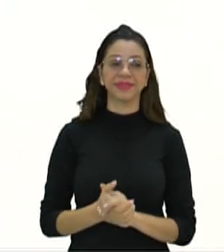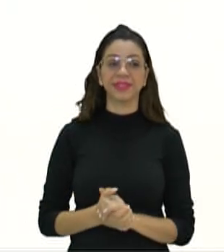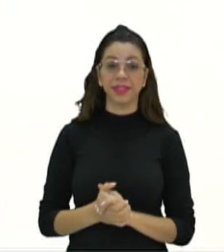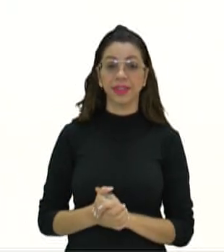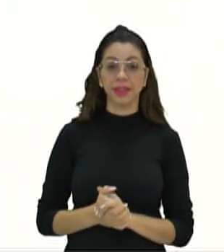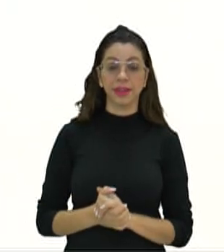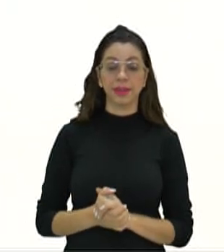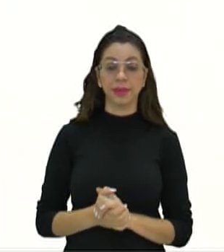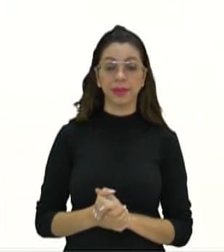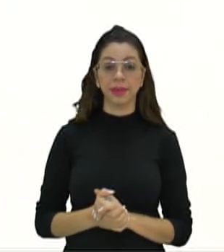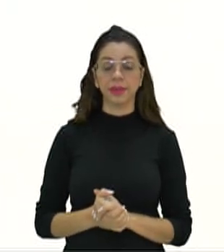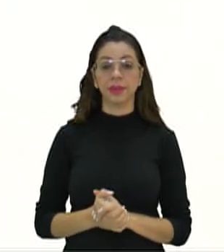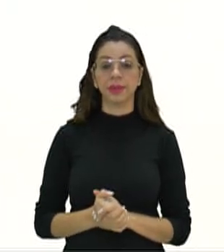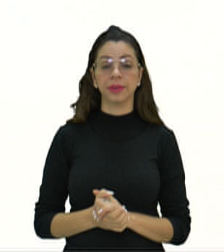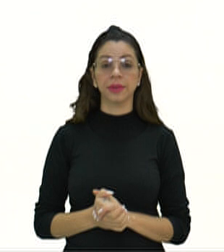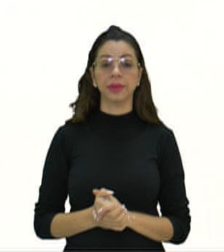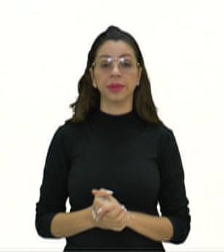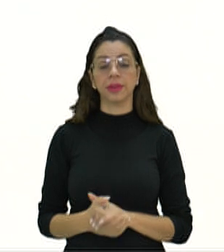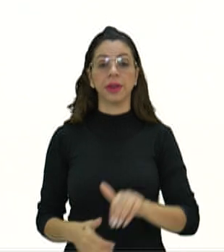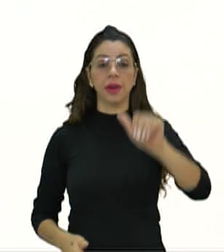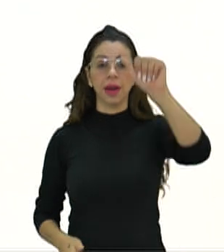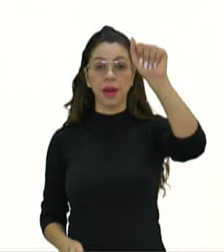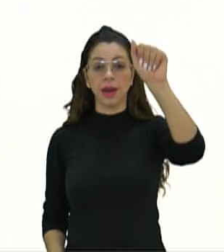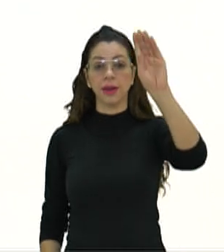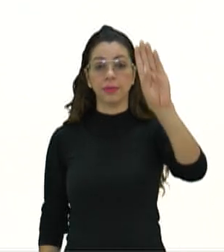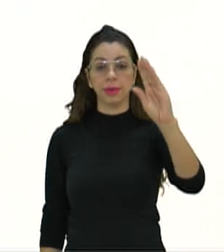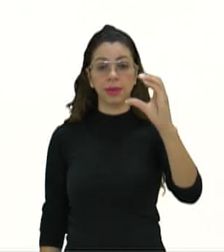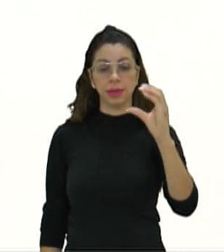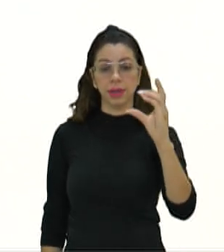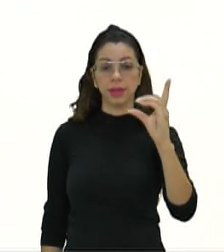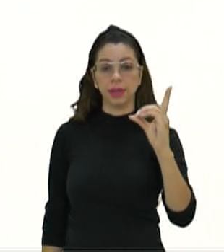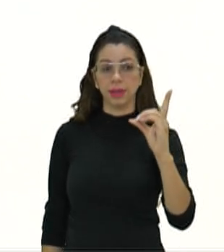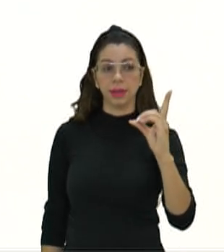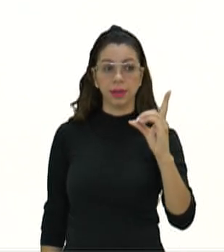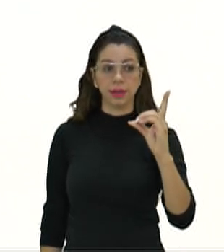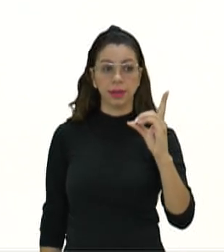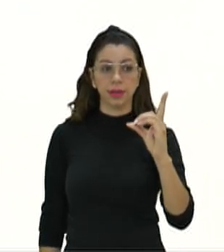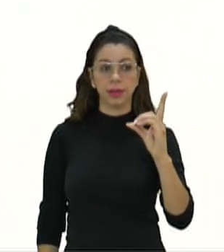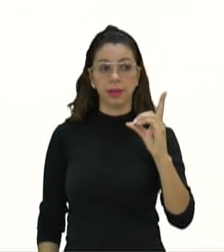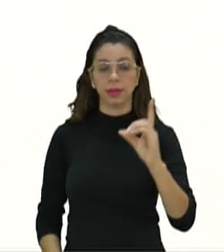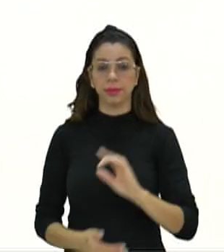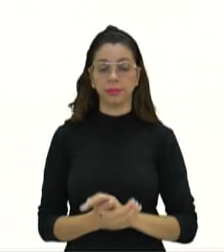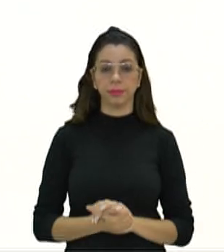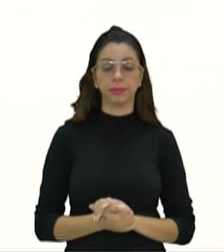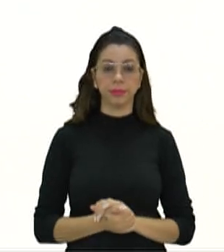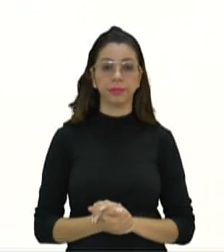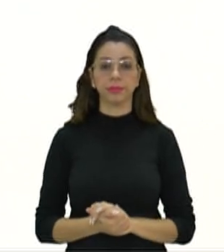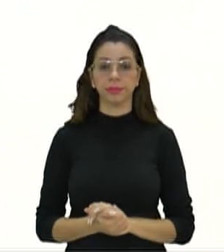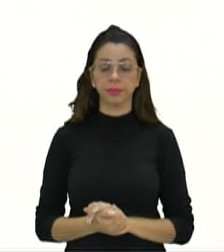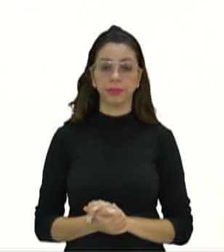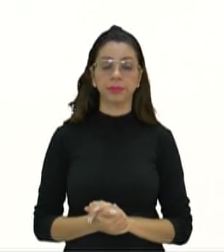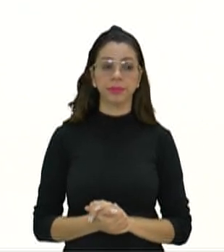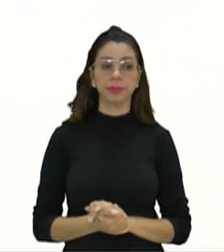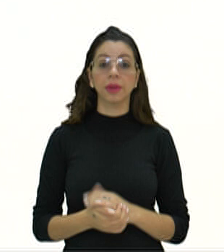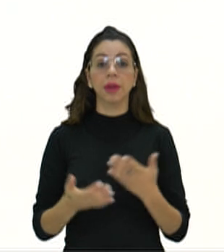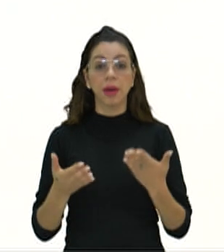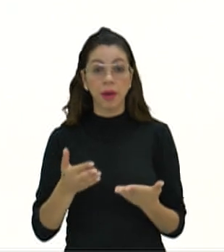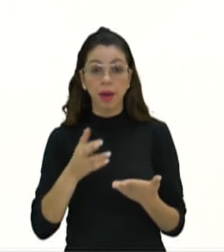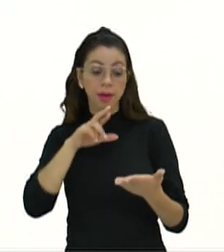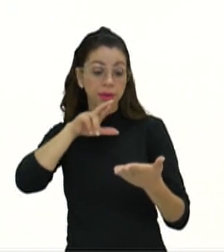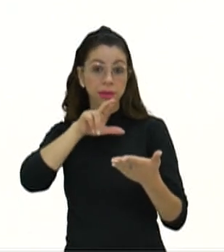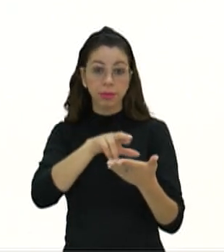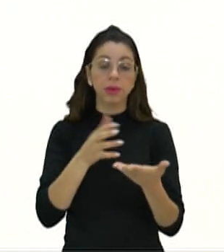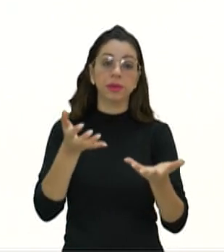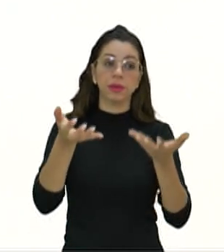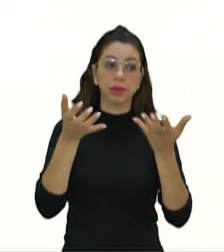tenho aqui da letra A até a letra D e eu quero que vocês deem respostas completas. Só que nesse exercício eu disse qual é a resposta que eu quero. Ó,